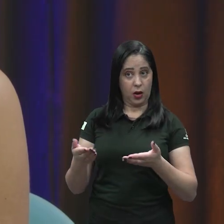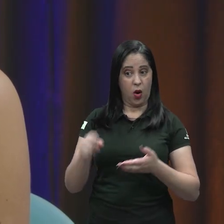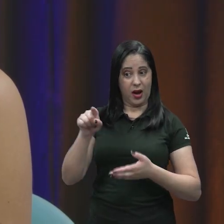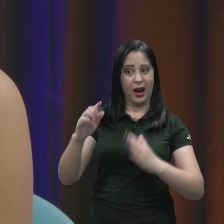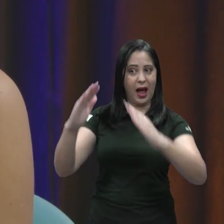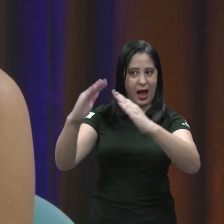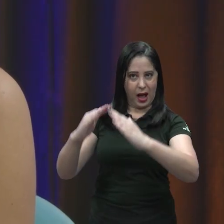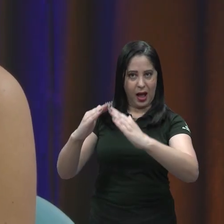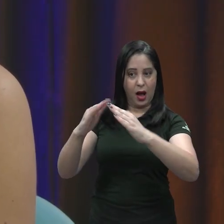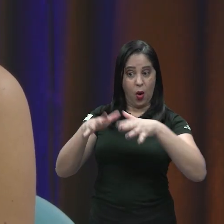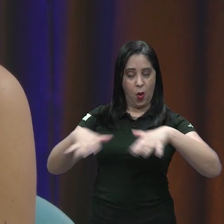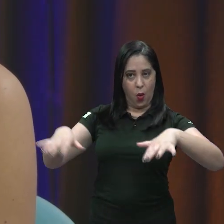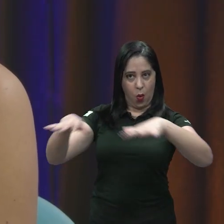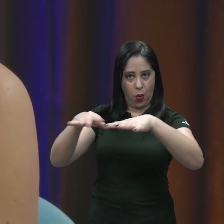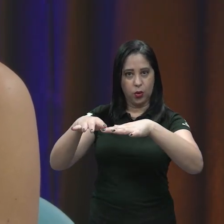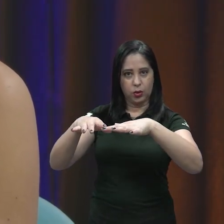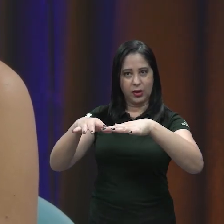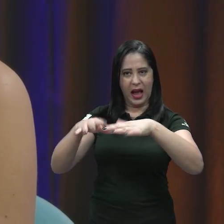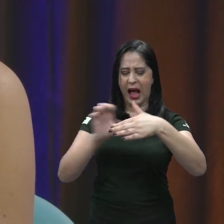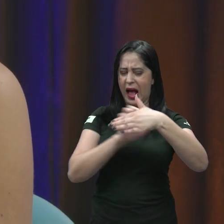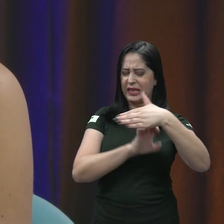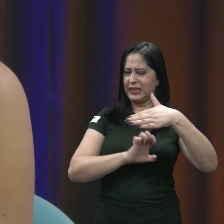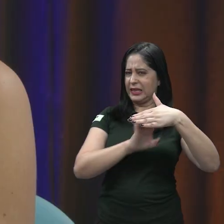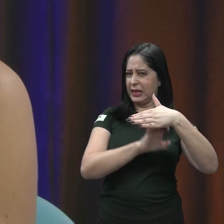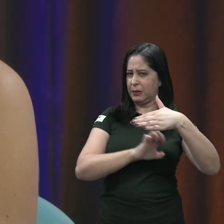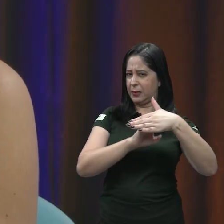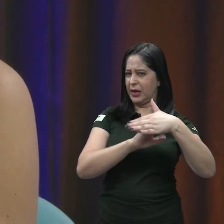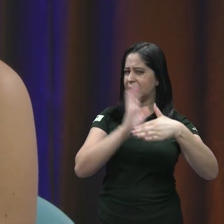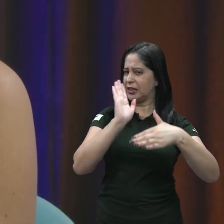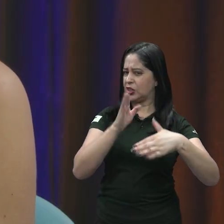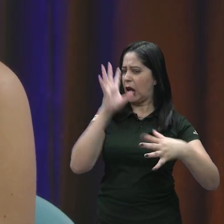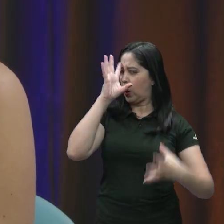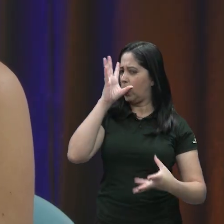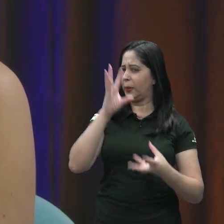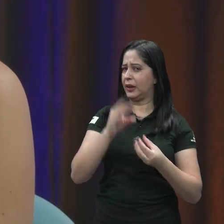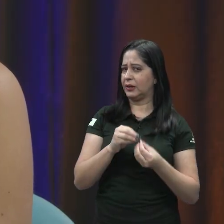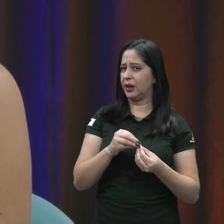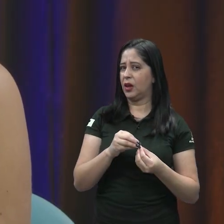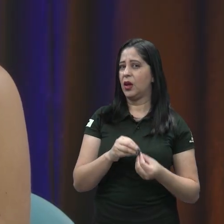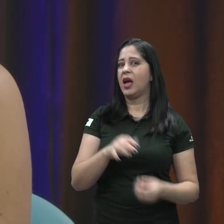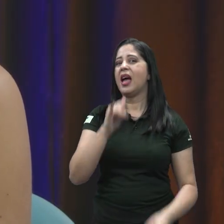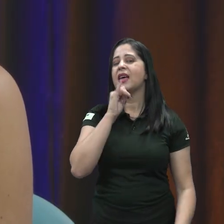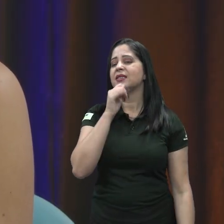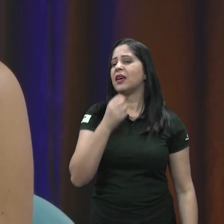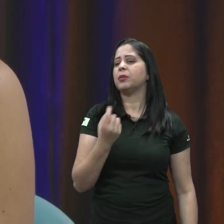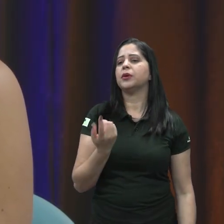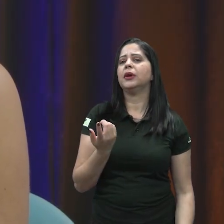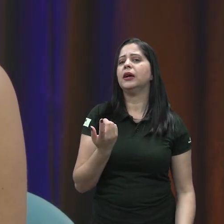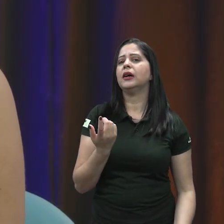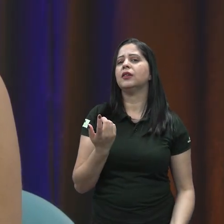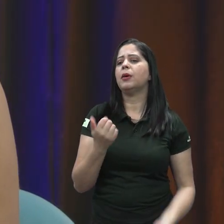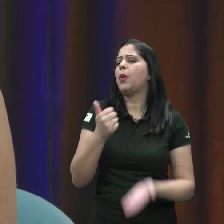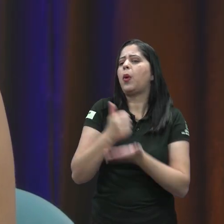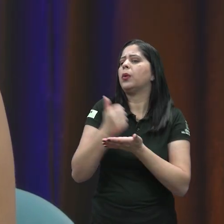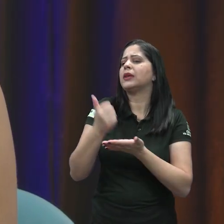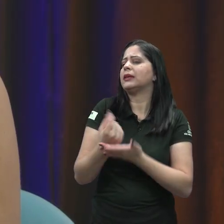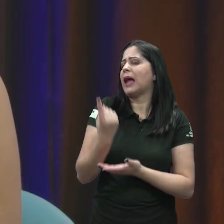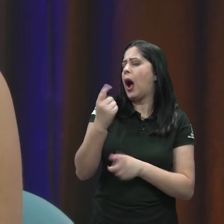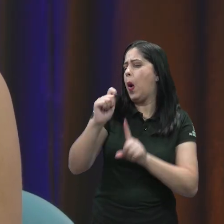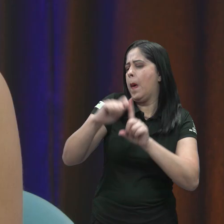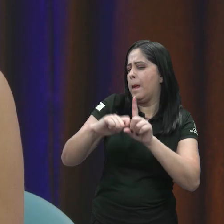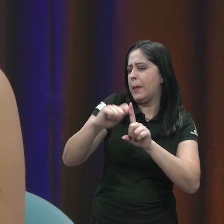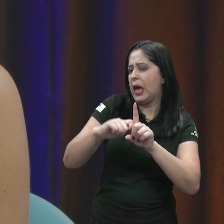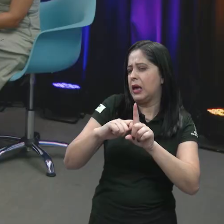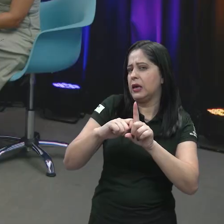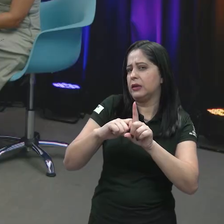essa criação, né? Será que as empresas elas estão conscientes de que não dá para fazer algo assim, vamos fazer um mês, se eu tiver resultado, e daí a gente